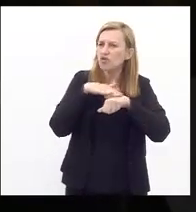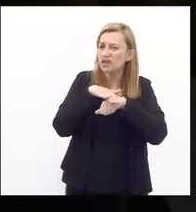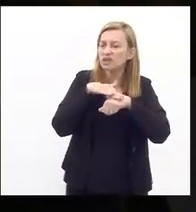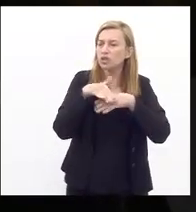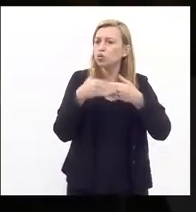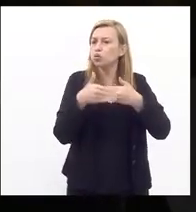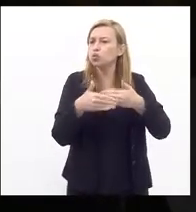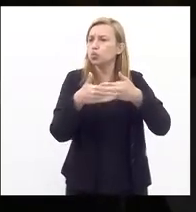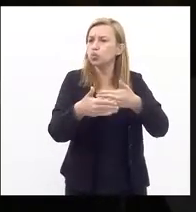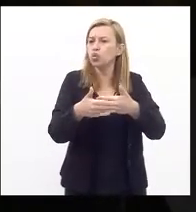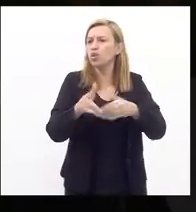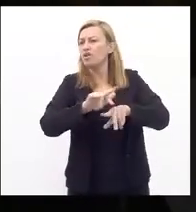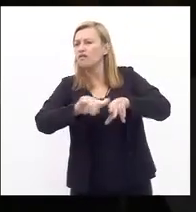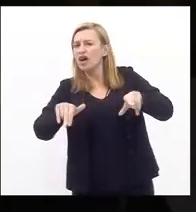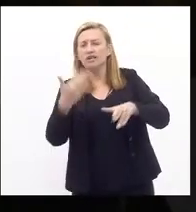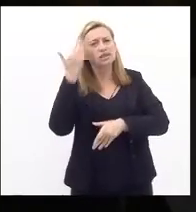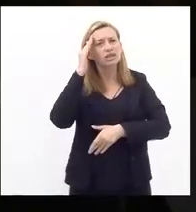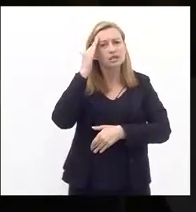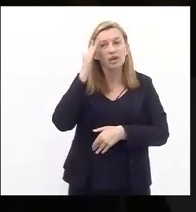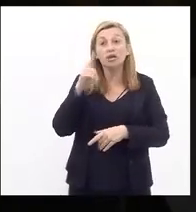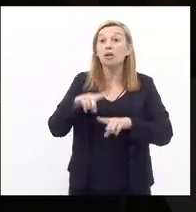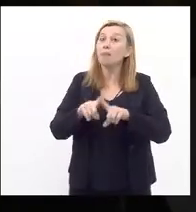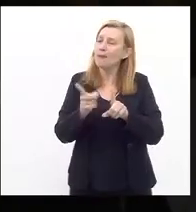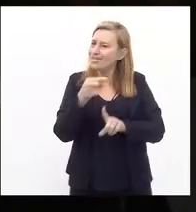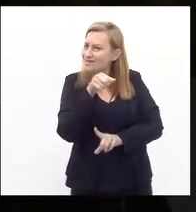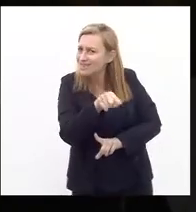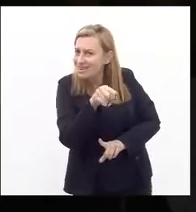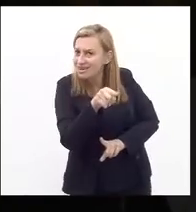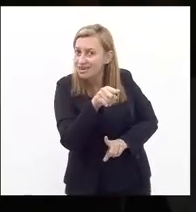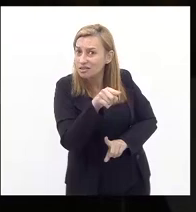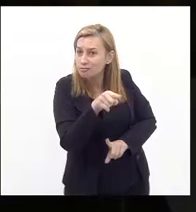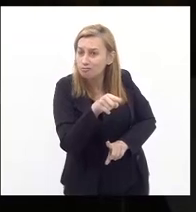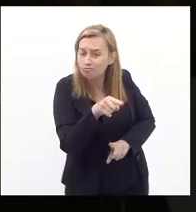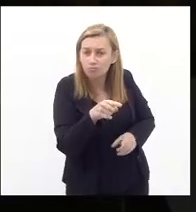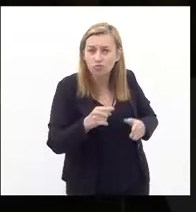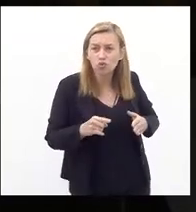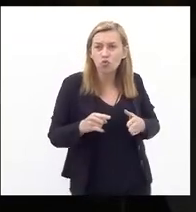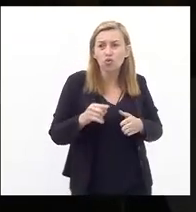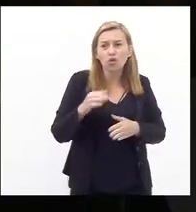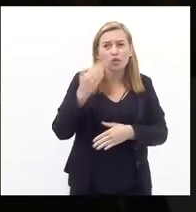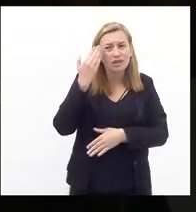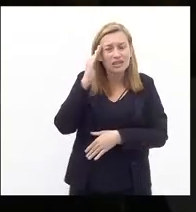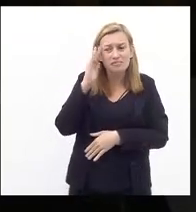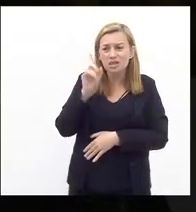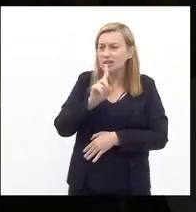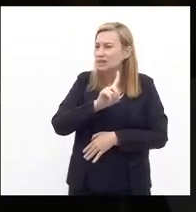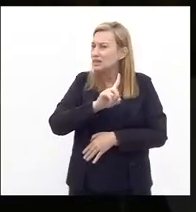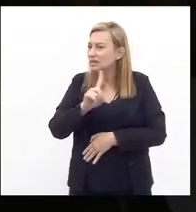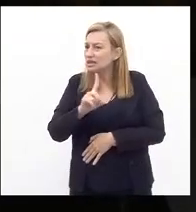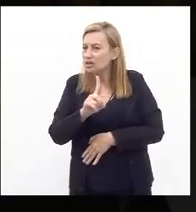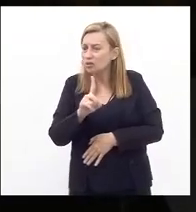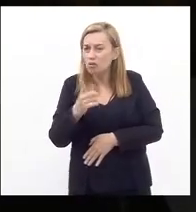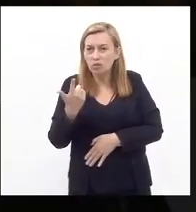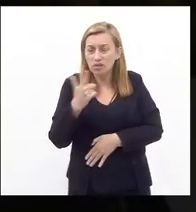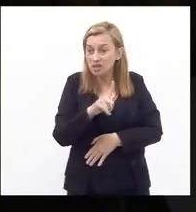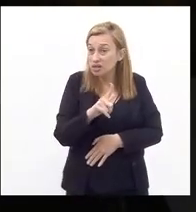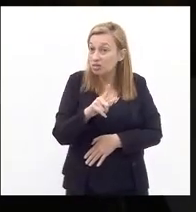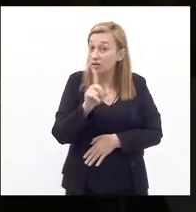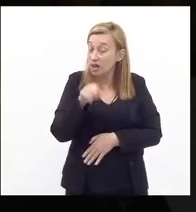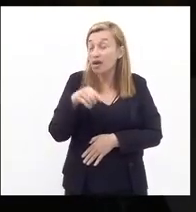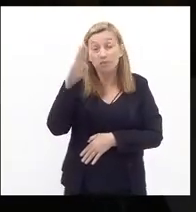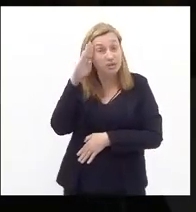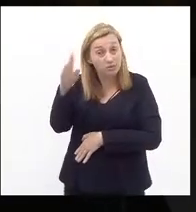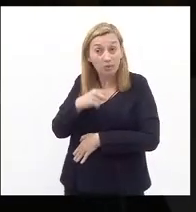avançamos em muitos entendimentos mais esse foi um ponto e não houve entendimento pedir para gente era muito